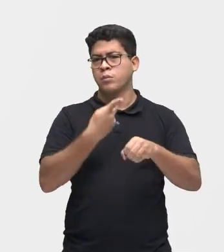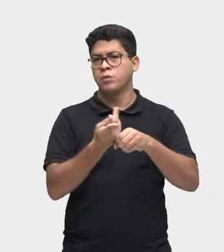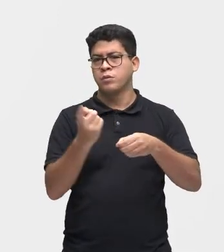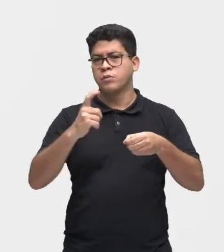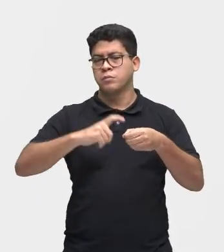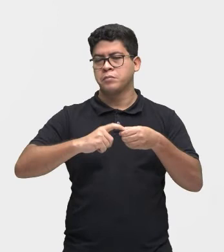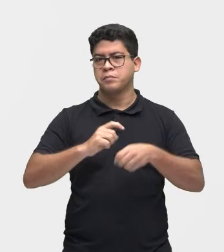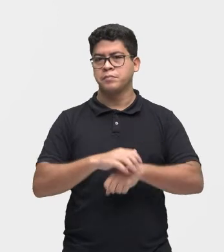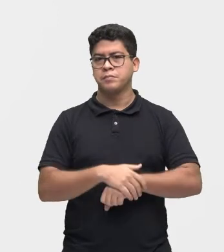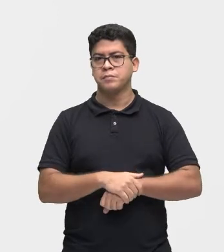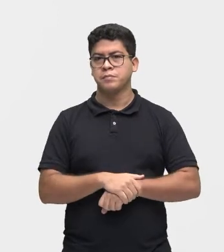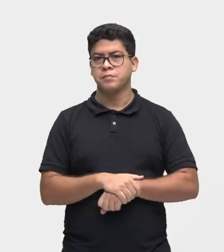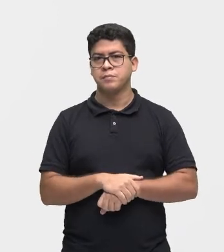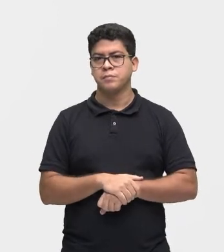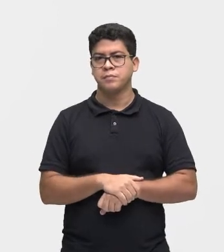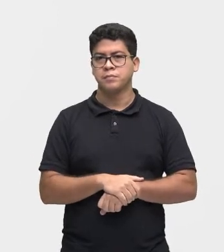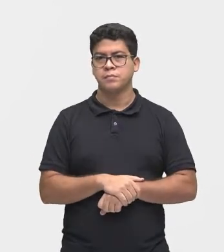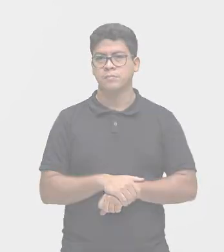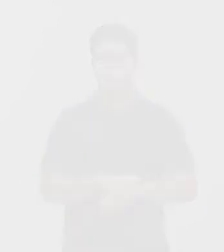volta.